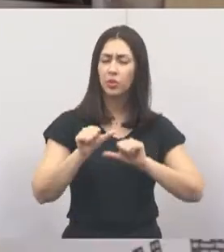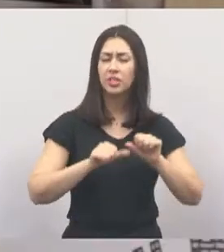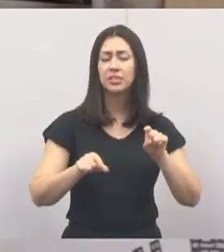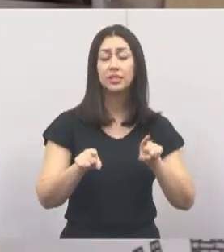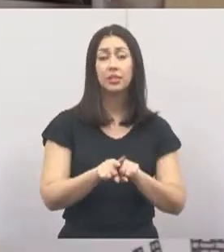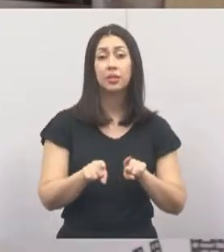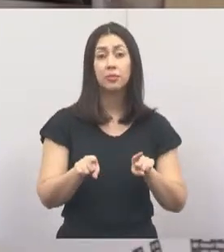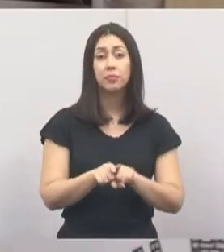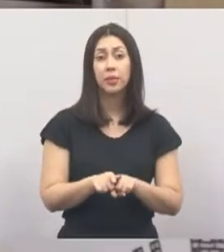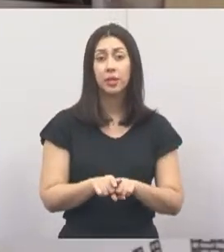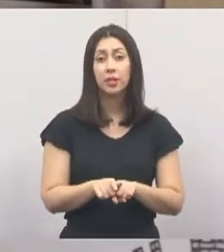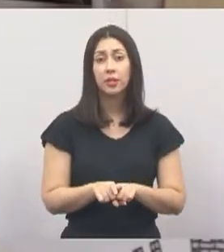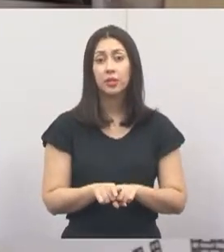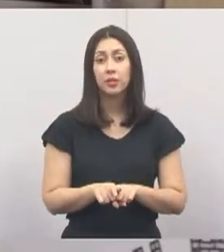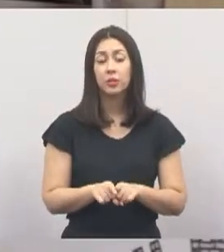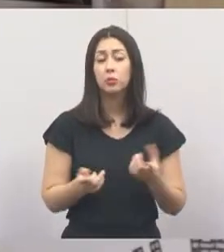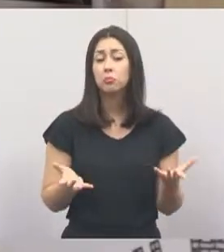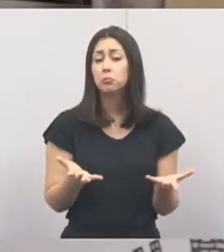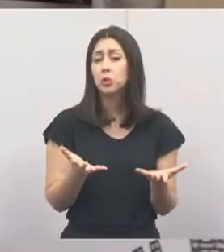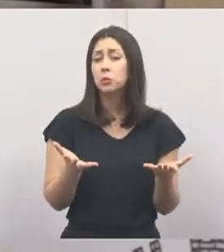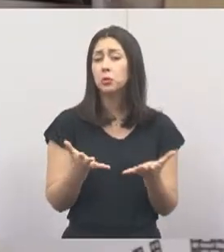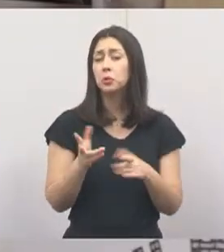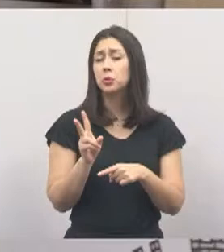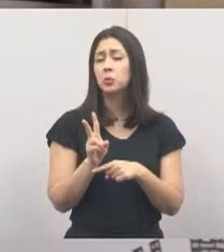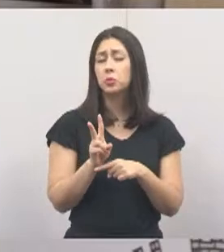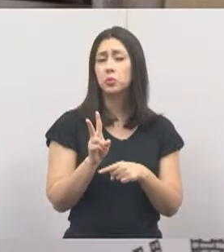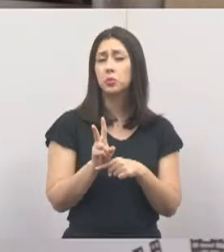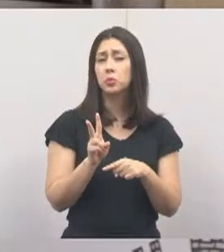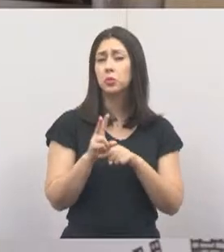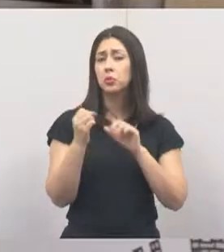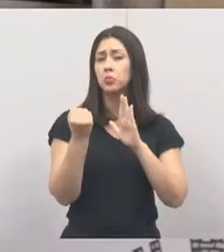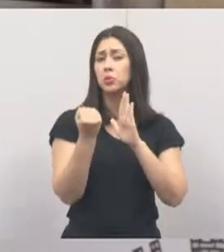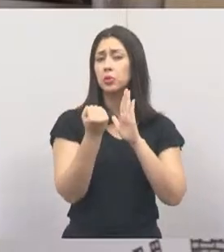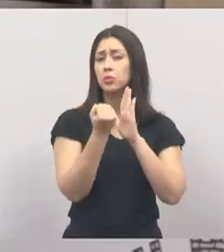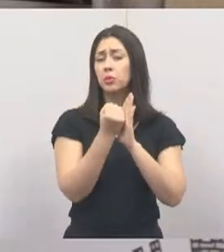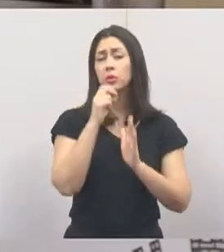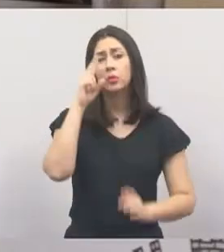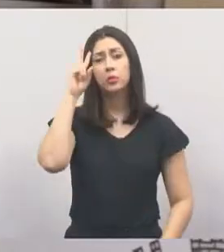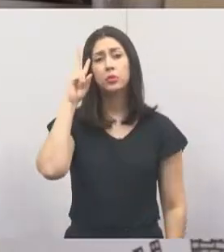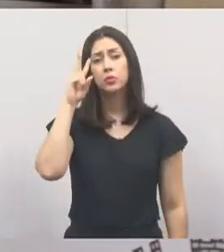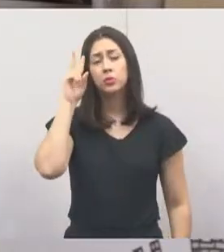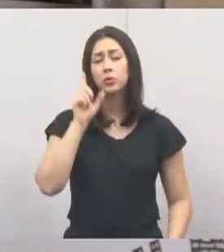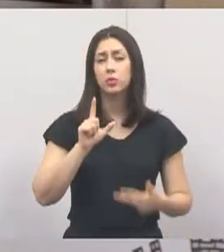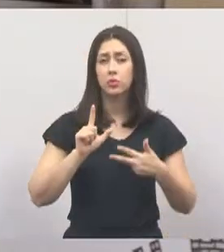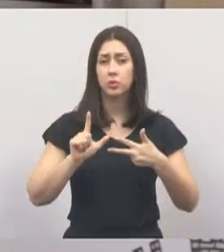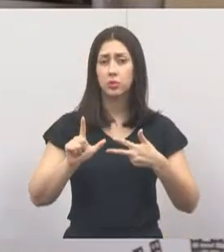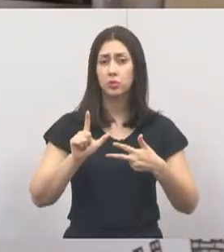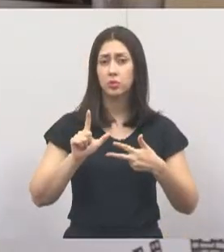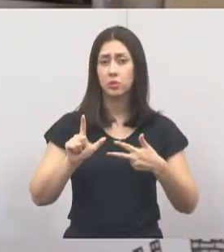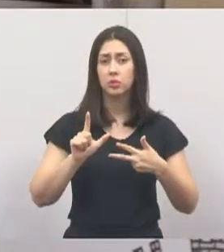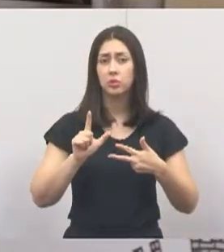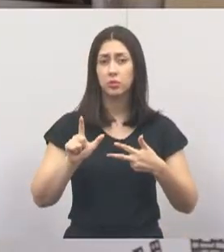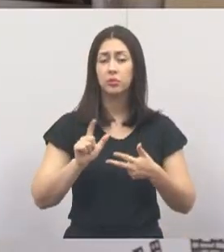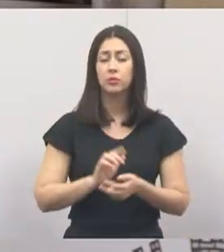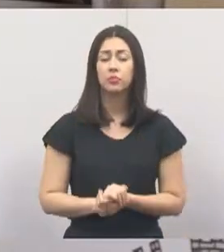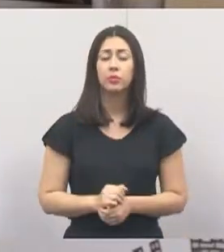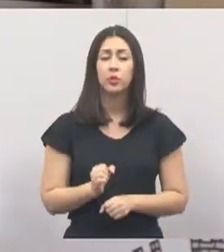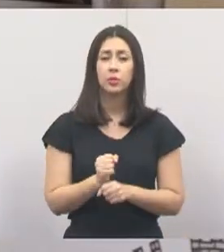ocorre nas atribuições do promotor da preservação do patrimônio histórico do Legislativo.